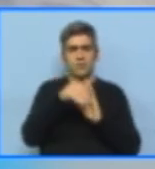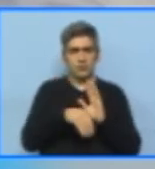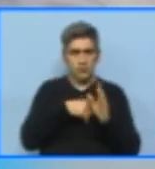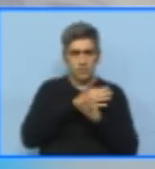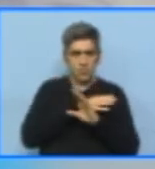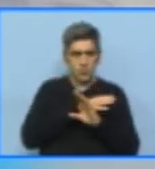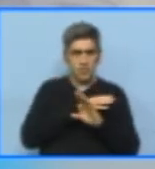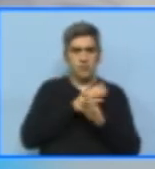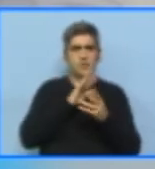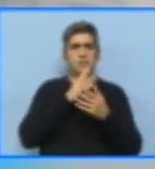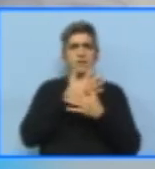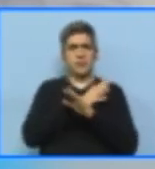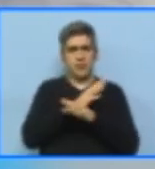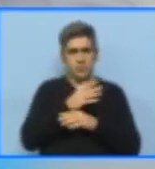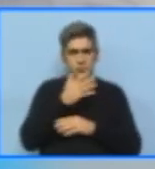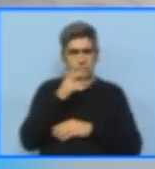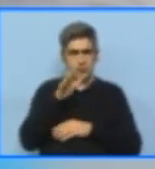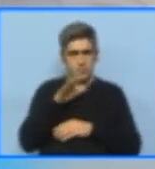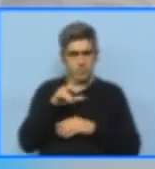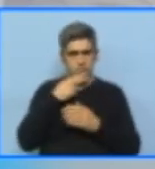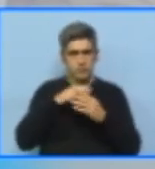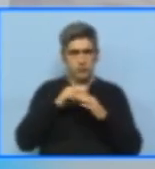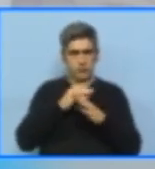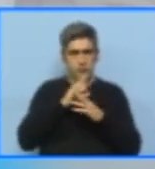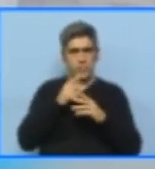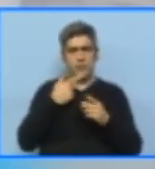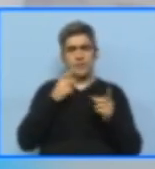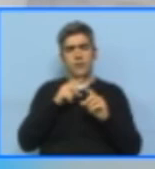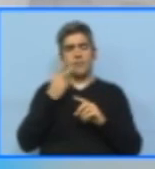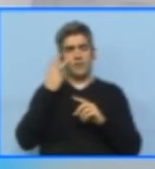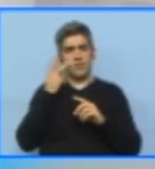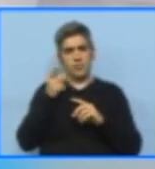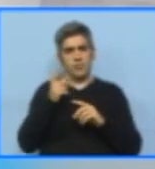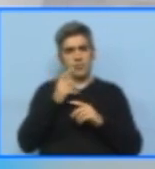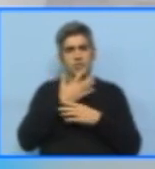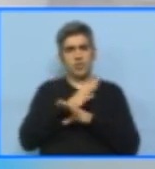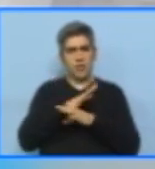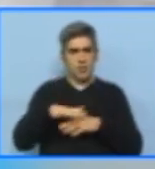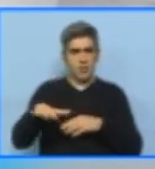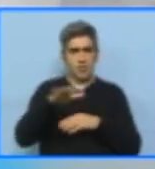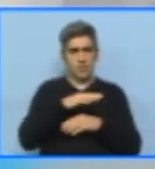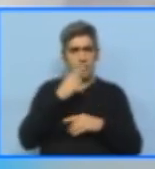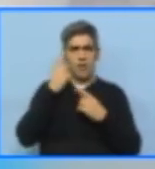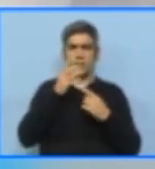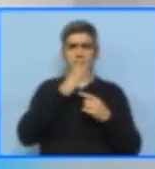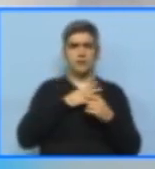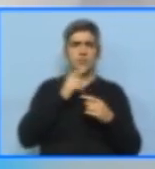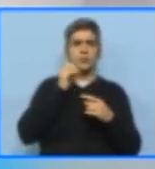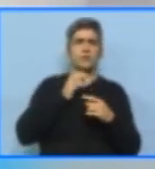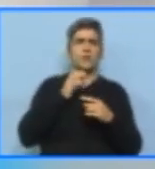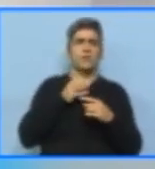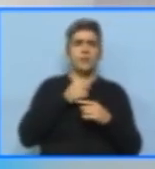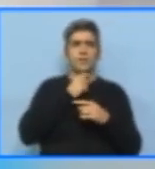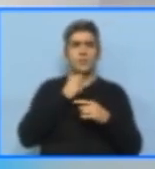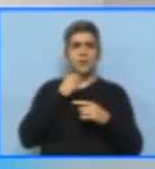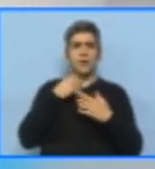Chiado, desde o incêndio do Chiado, até agora a revitalização do Chiado. Agora, uma vez alguém me disse que, Sr. Padre, agora